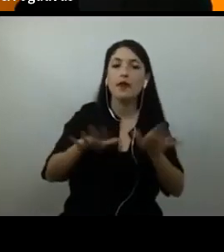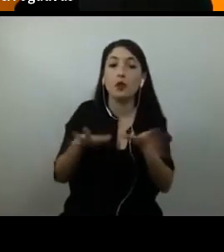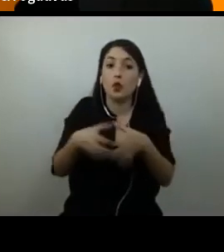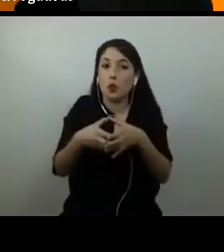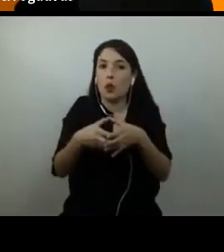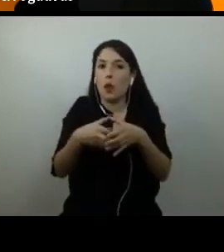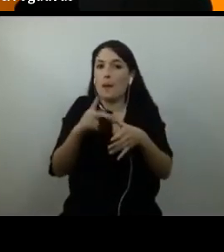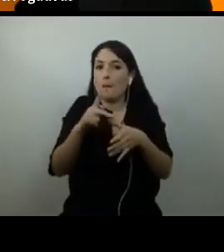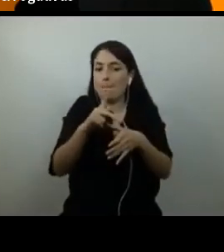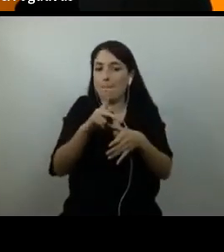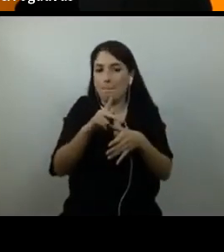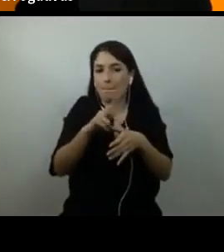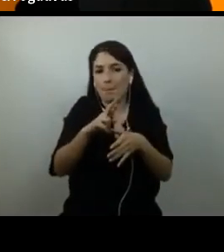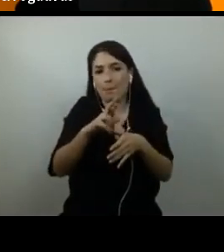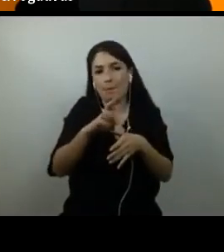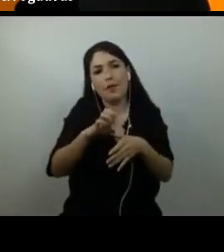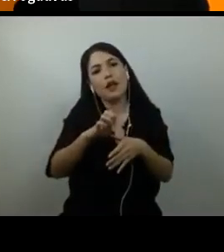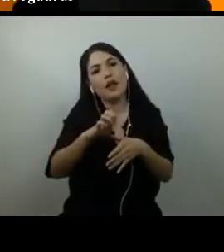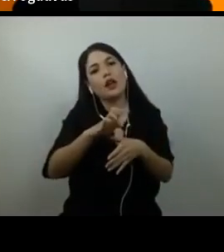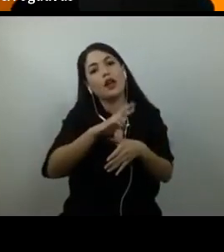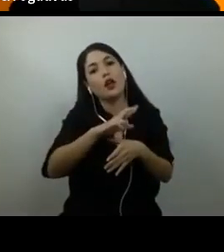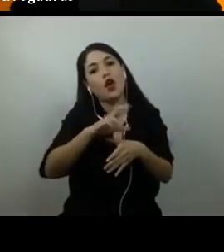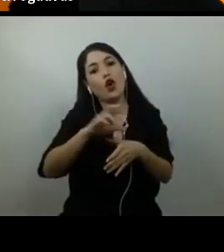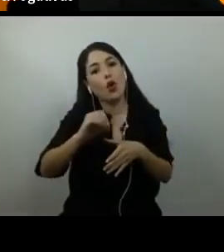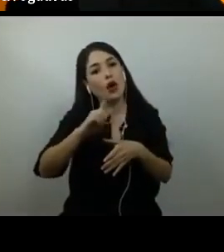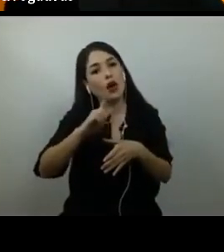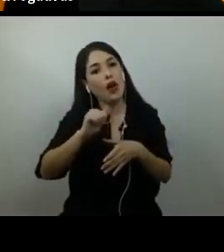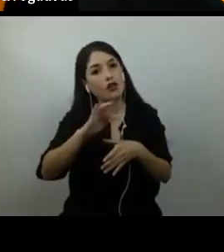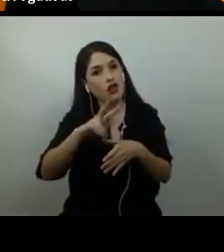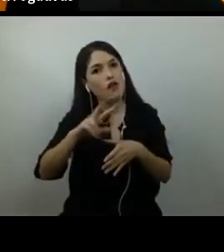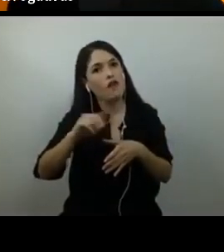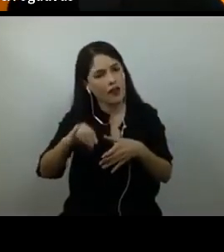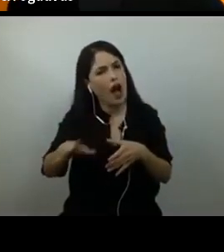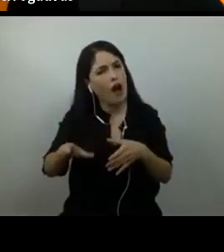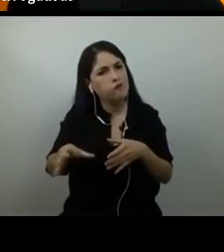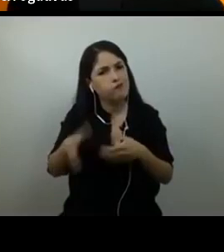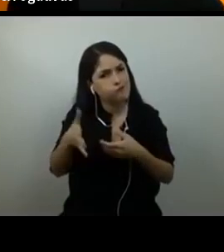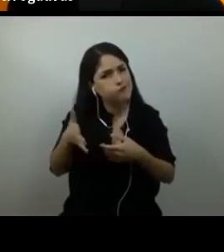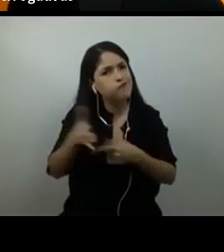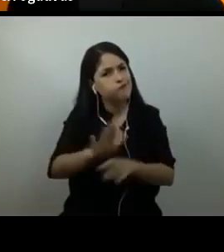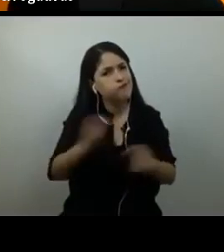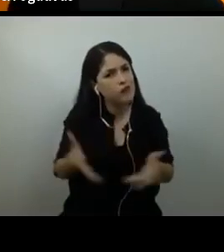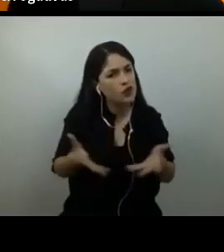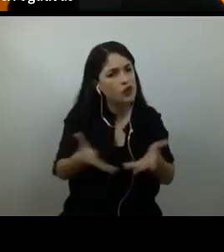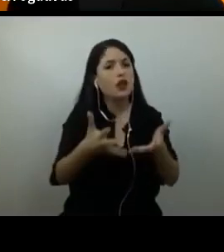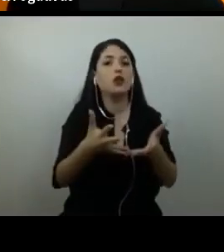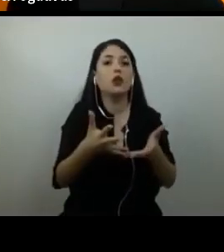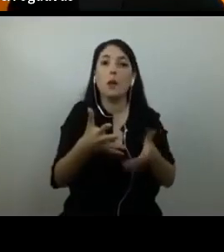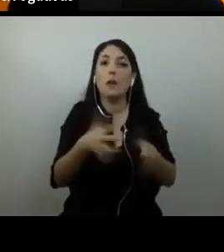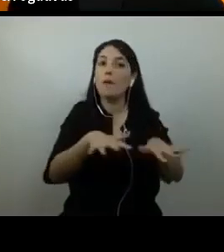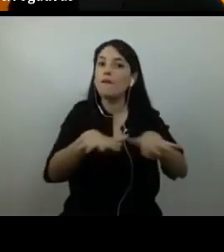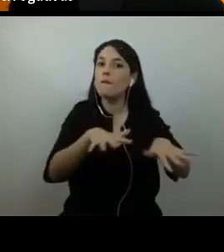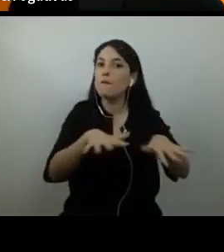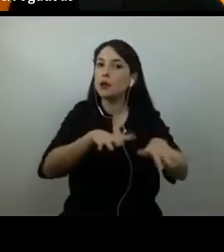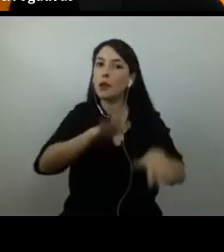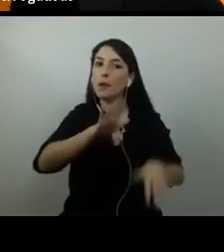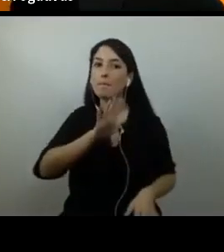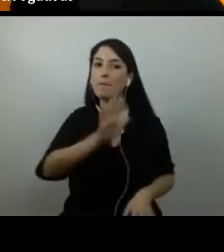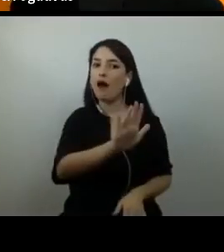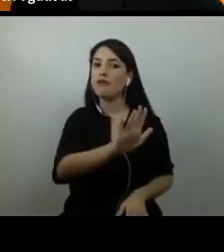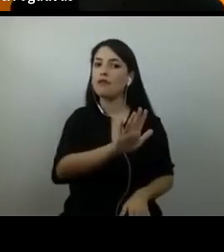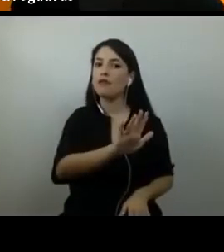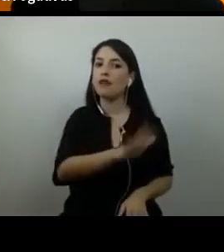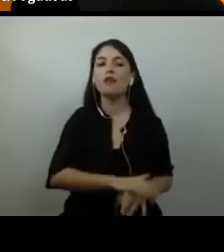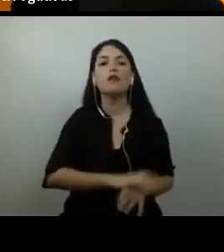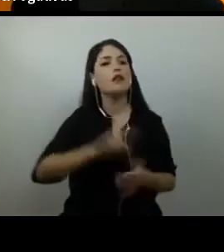está engrossando um, que é o movimento Basta, com vários dos seus líderes, enfim, entre os quais o nosso queridíssimo Maris, à frente. E é um movimento